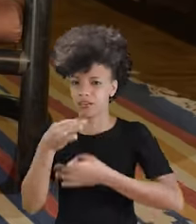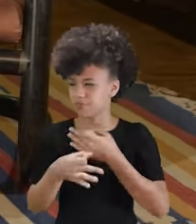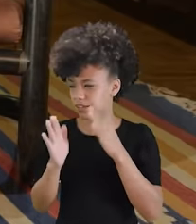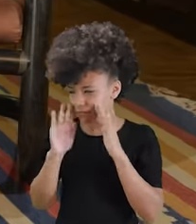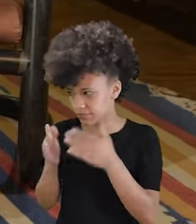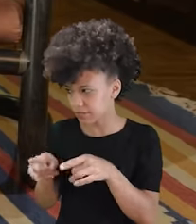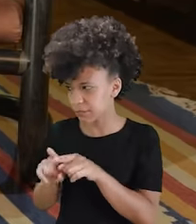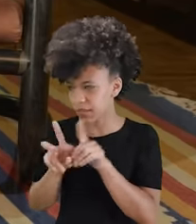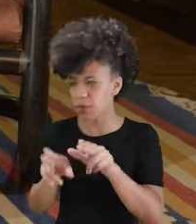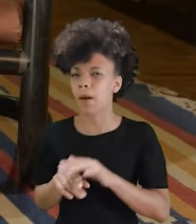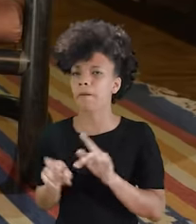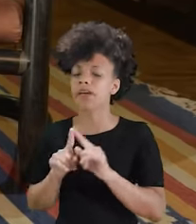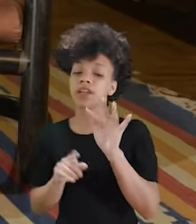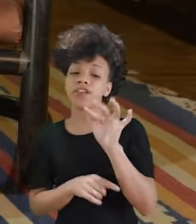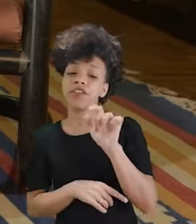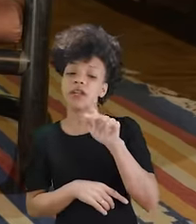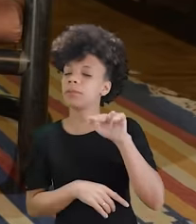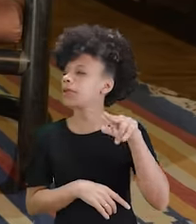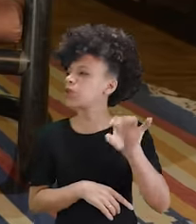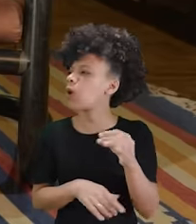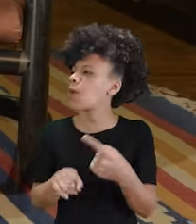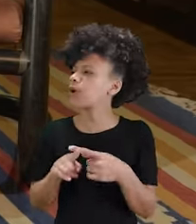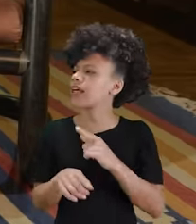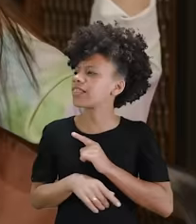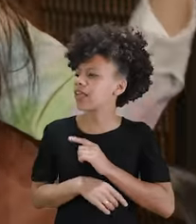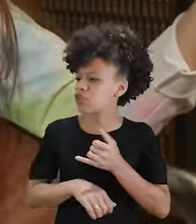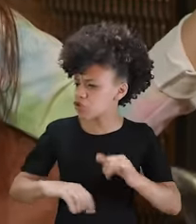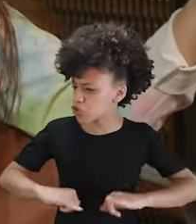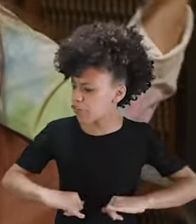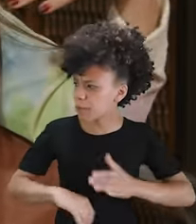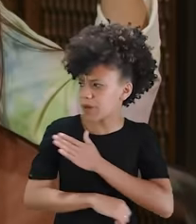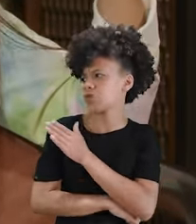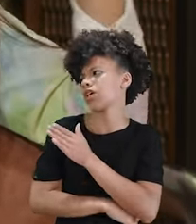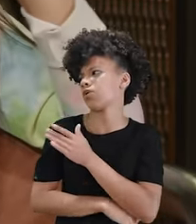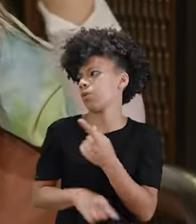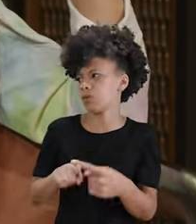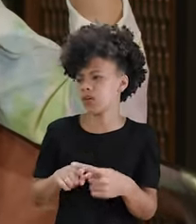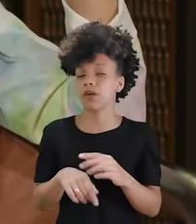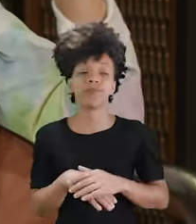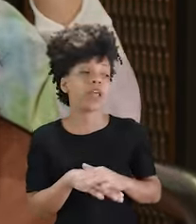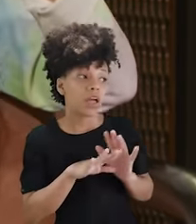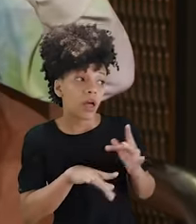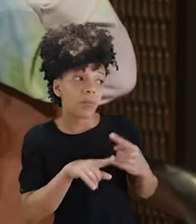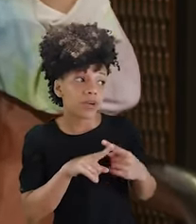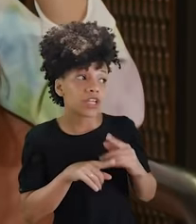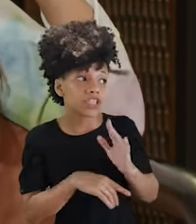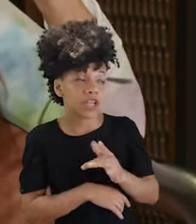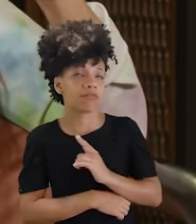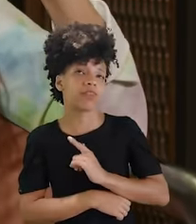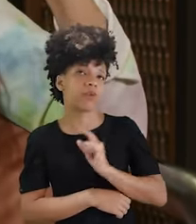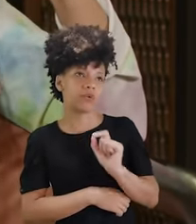quer e também vai nesse lugar você falou do Filipino porque ele discriminada então justamente porque ele já tem essa